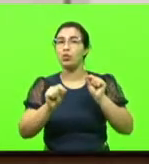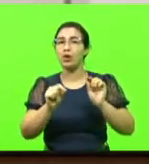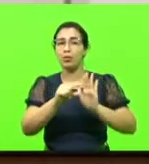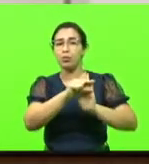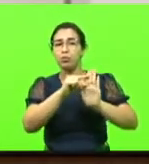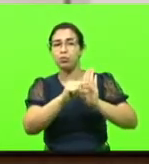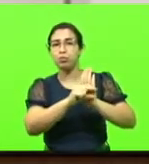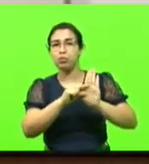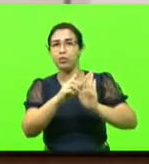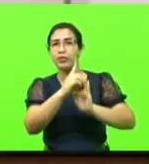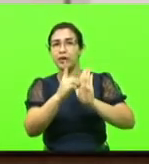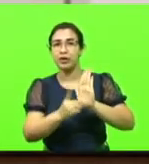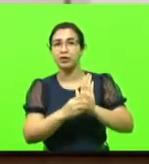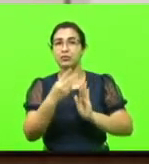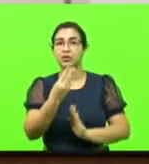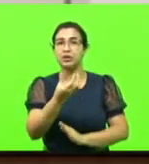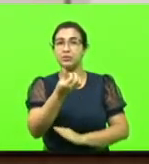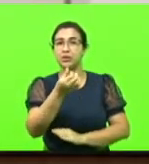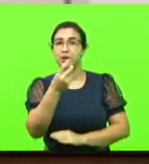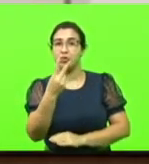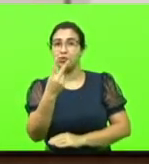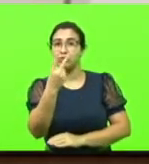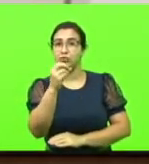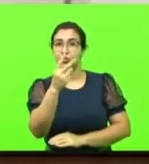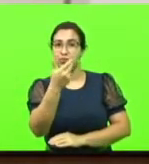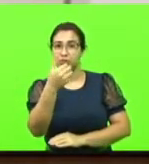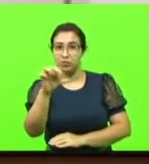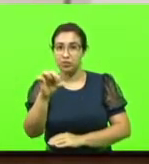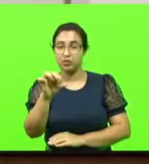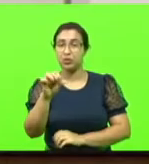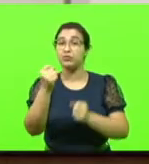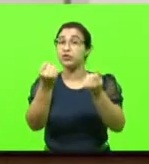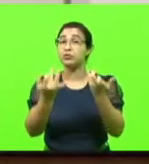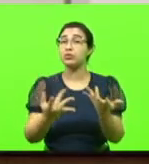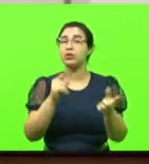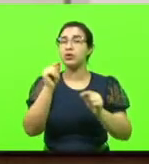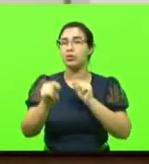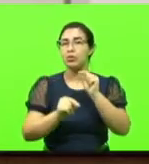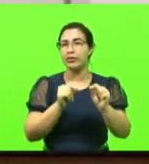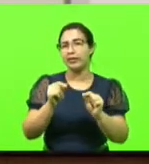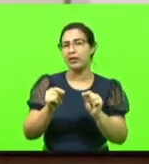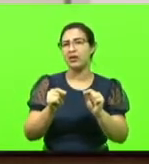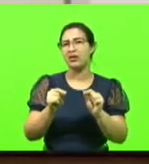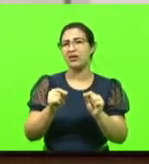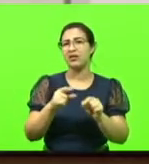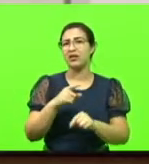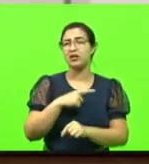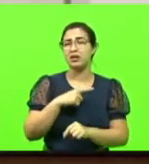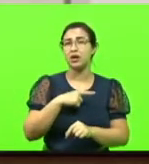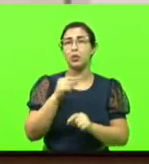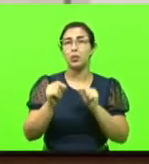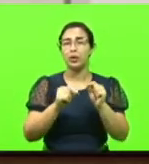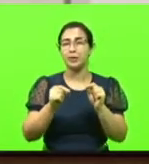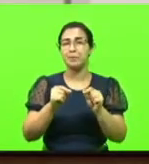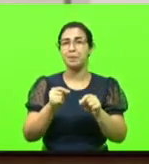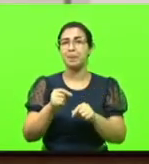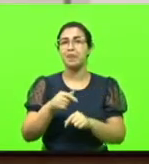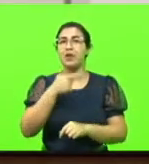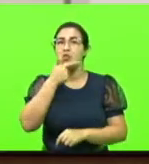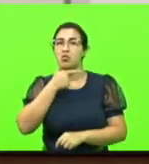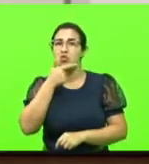decreto 362 de 2019, que vê o quê? Que prevê conceito. Então, um queijo artesanal, quando você